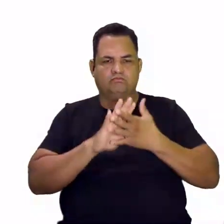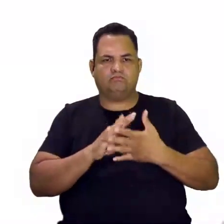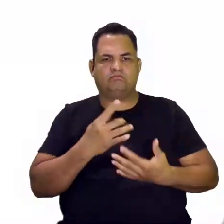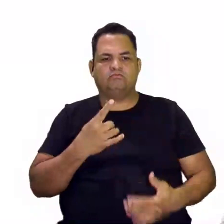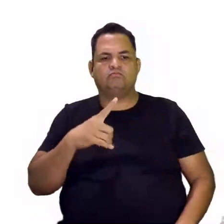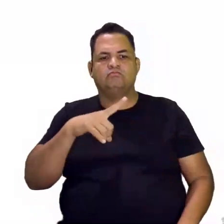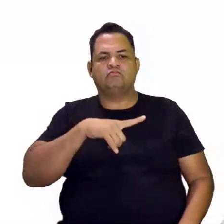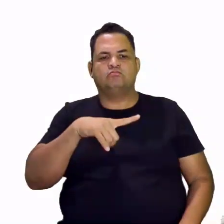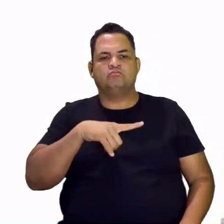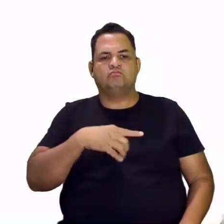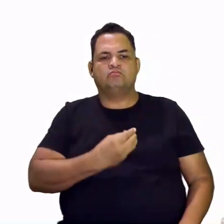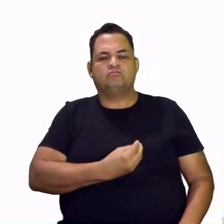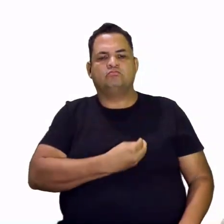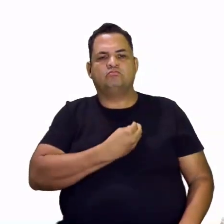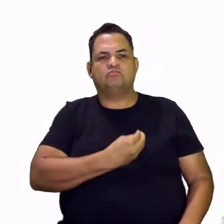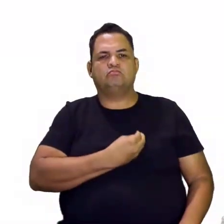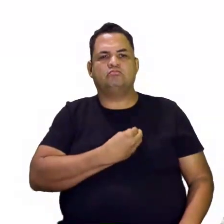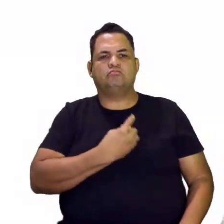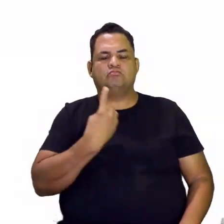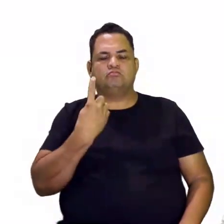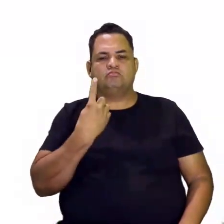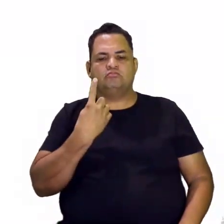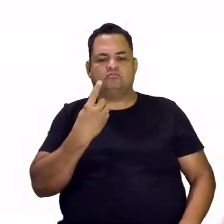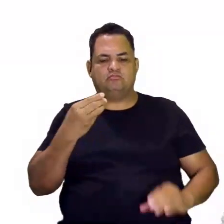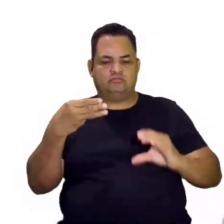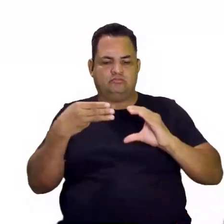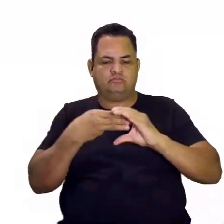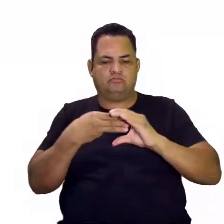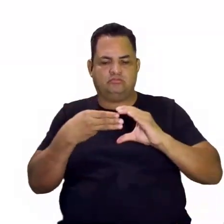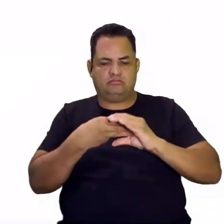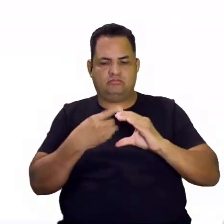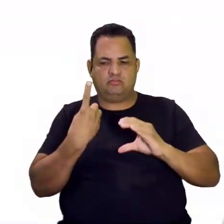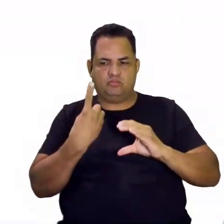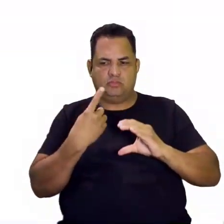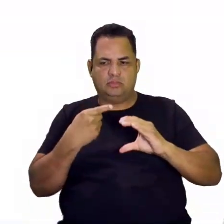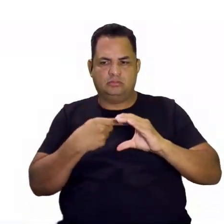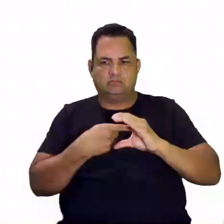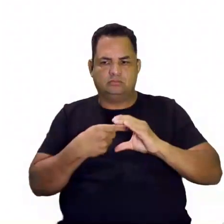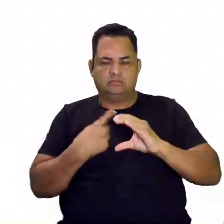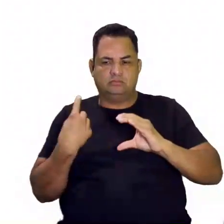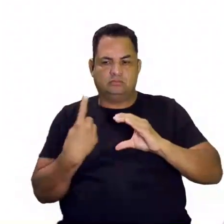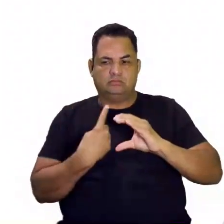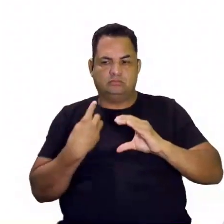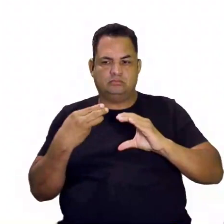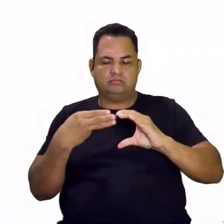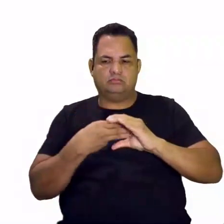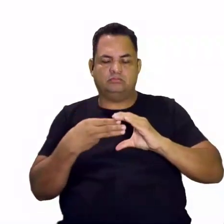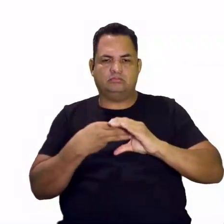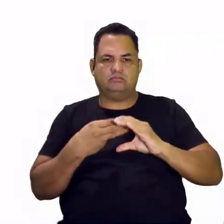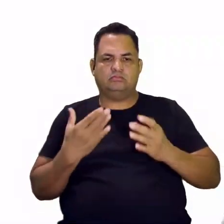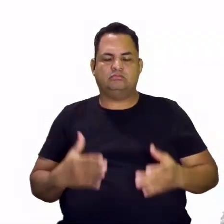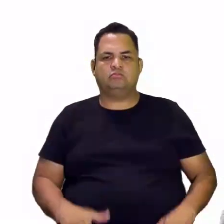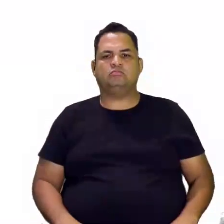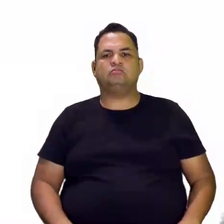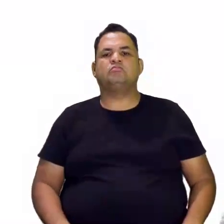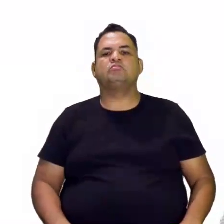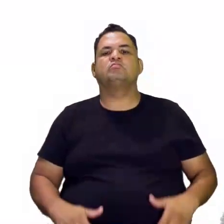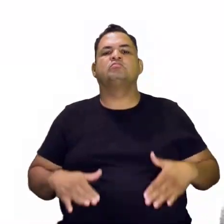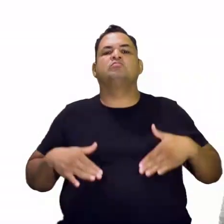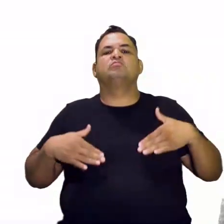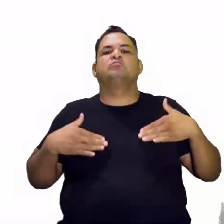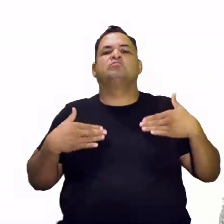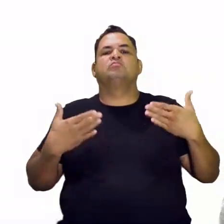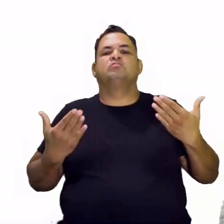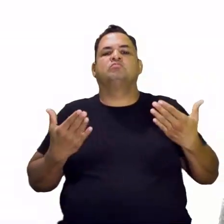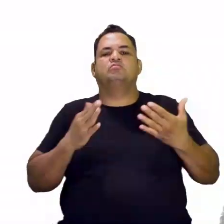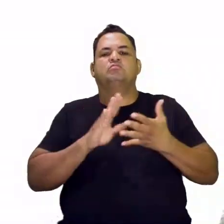São organismos que vão ser dotados por uma única célula. Isso quer dizer, meu amor, que quando você